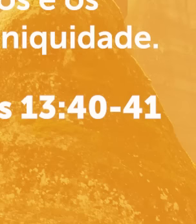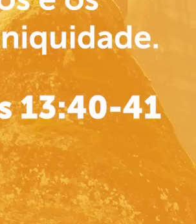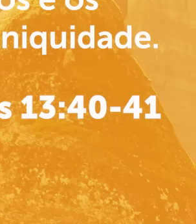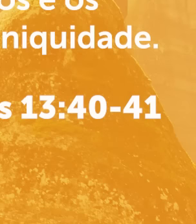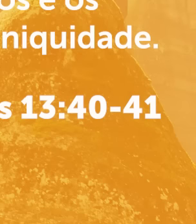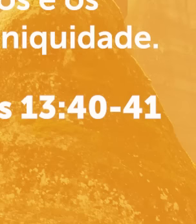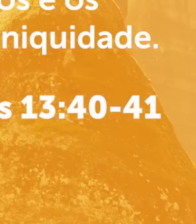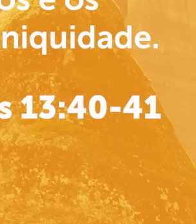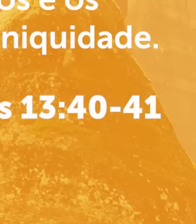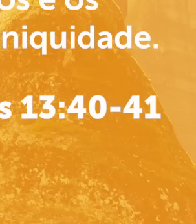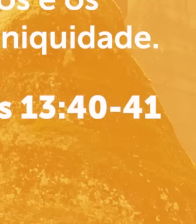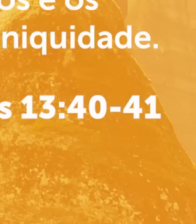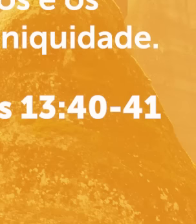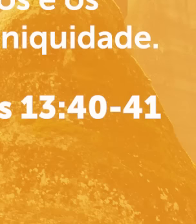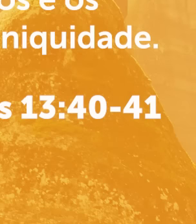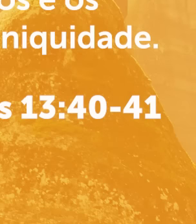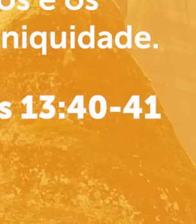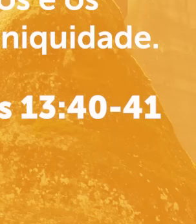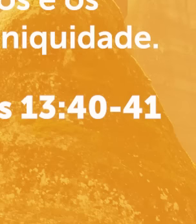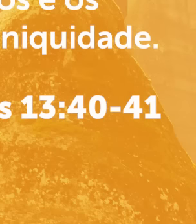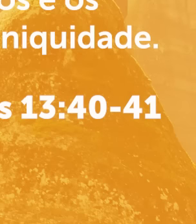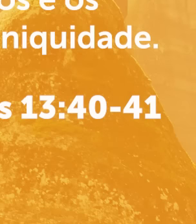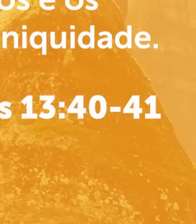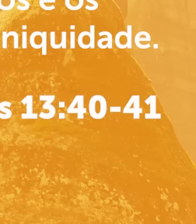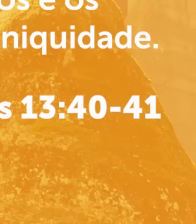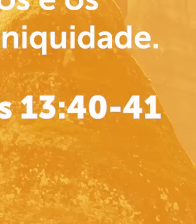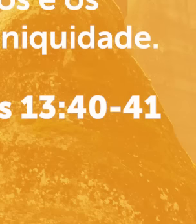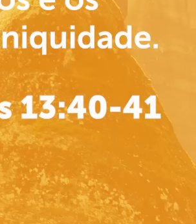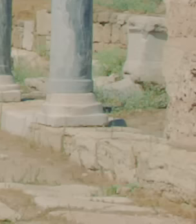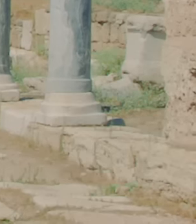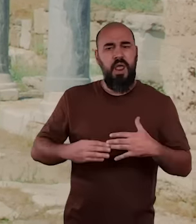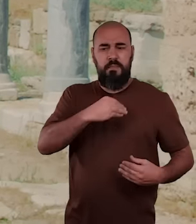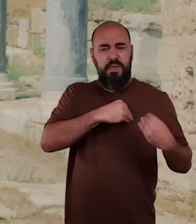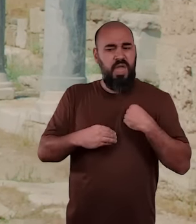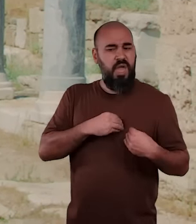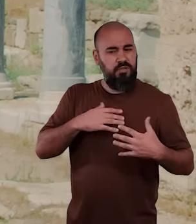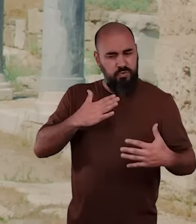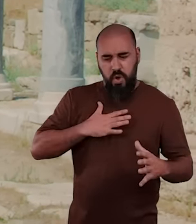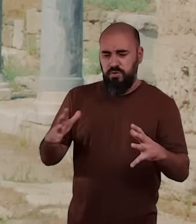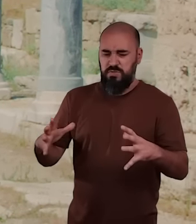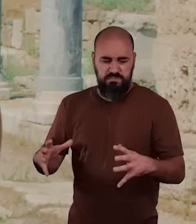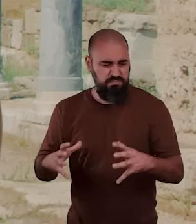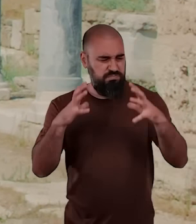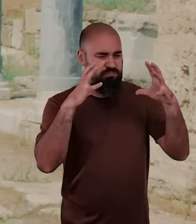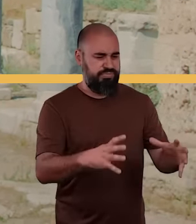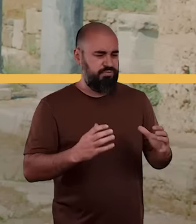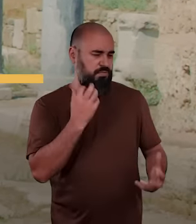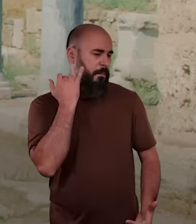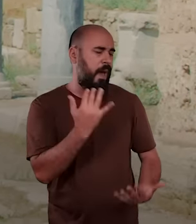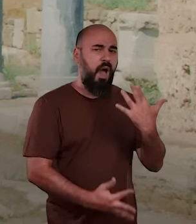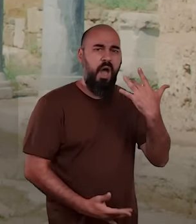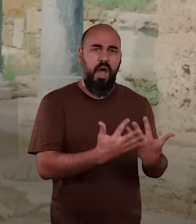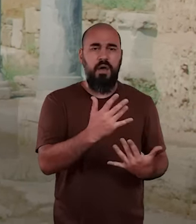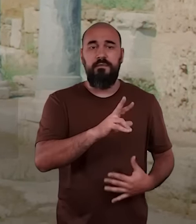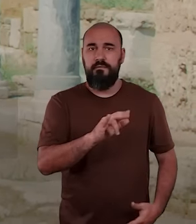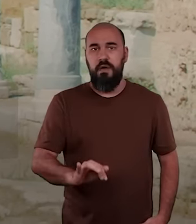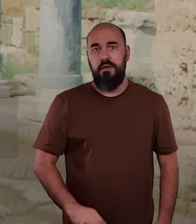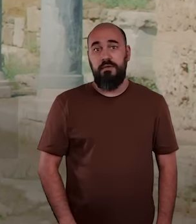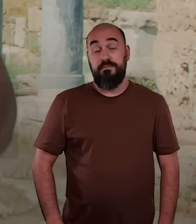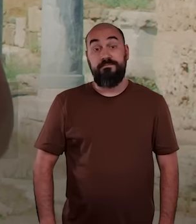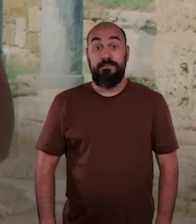os escândalos e os que praticam a iniquidade. Ou seja, os escândalos são justamente aquelas pessoas que